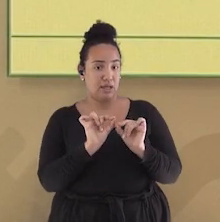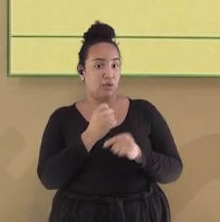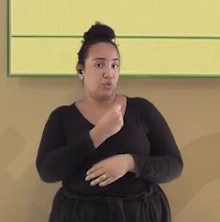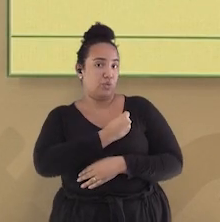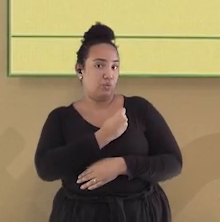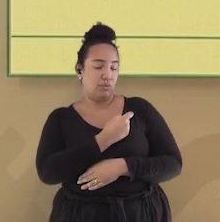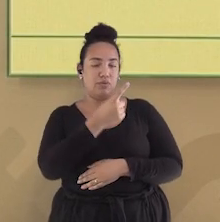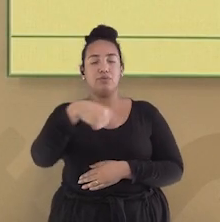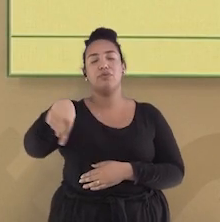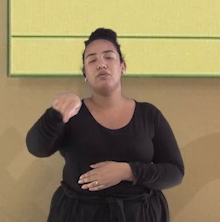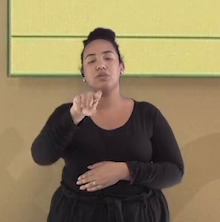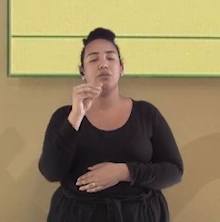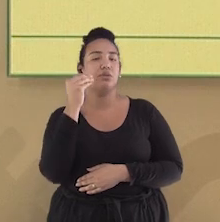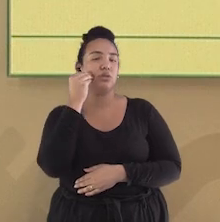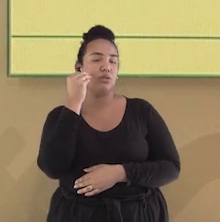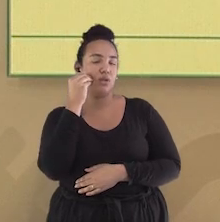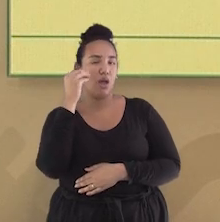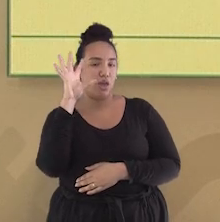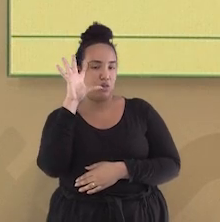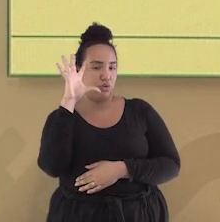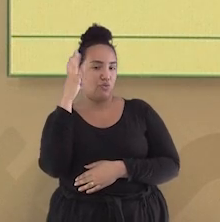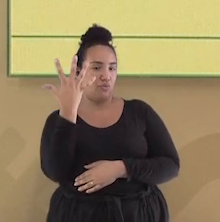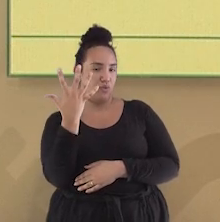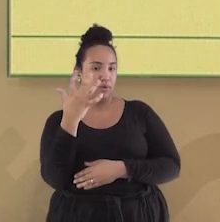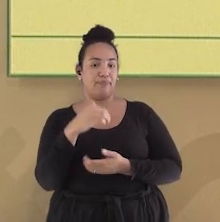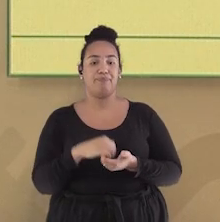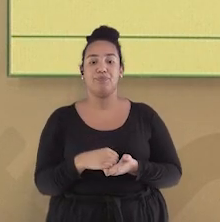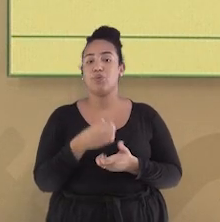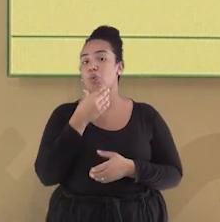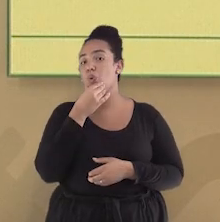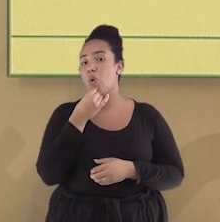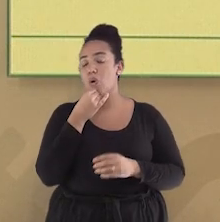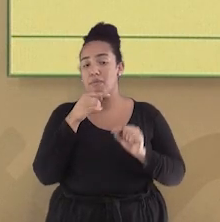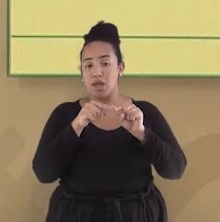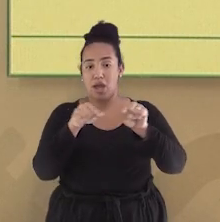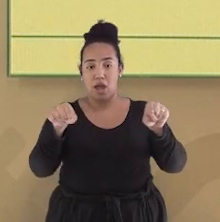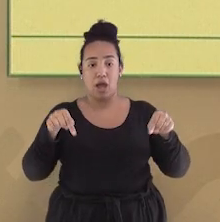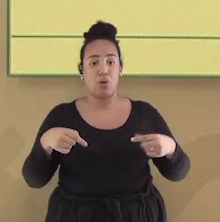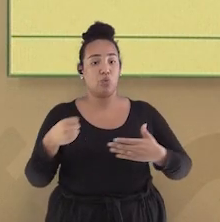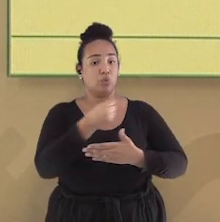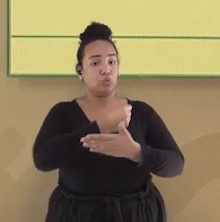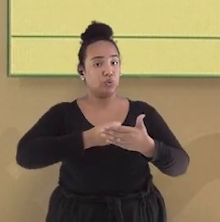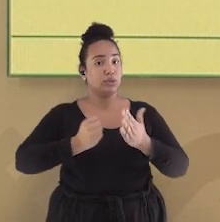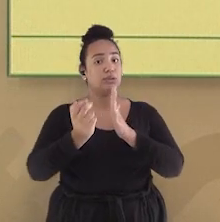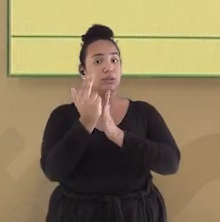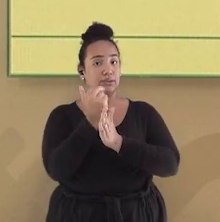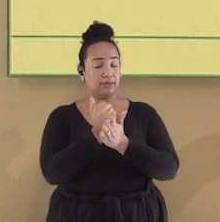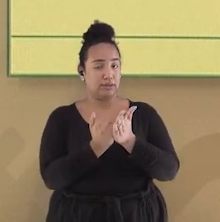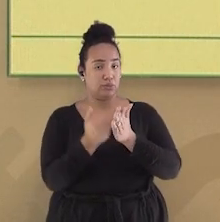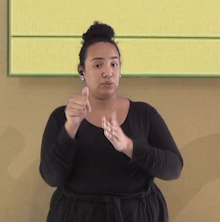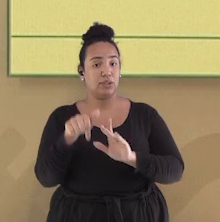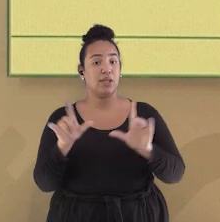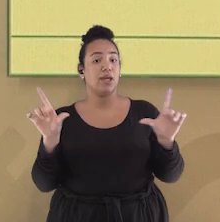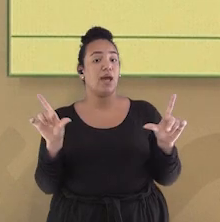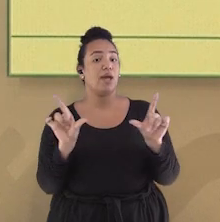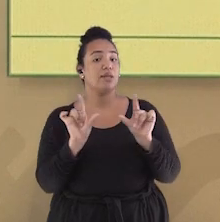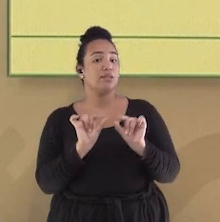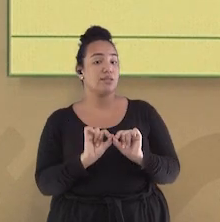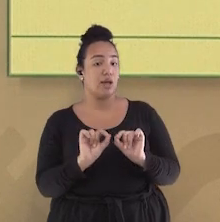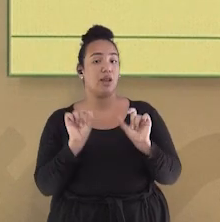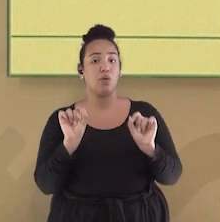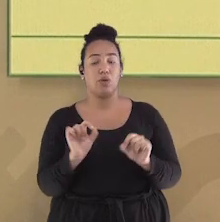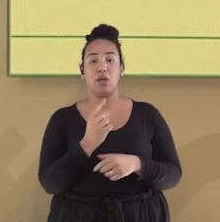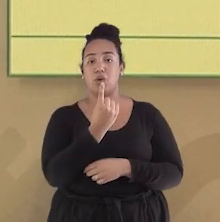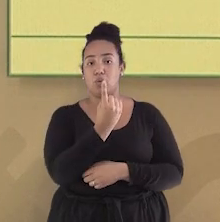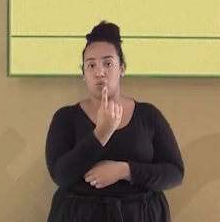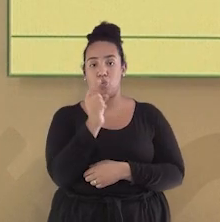numérica. Tente resolver a seguinte questão. Ronaldo desenhou sua cozinha. A escala deste desenho